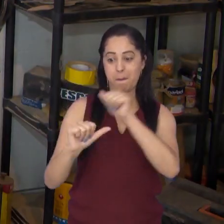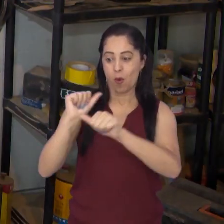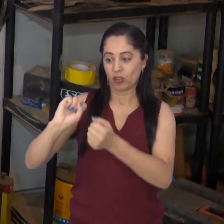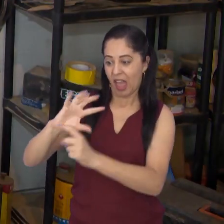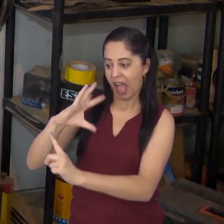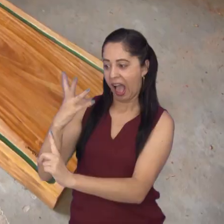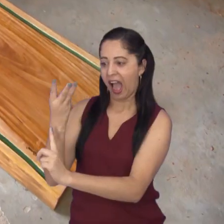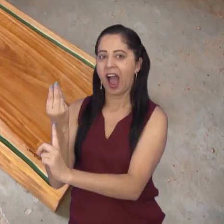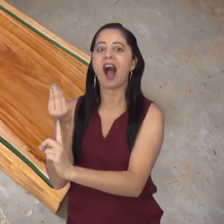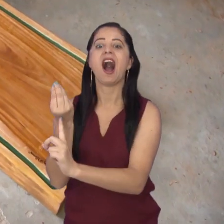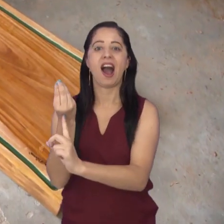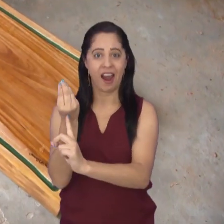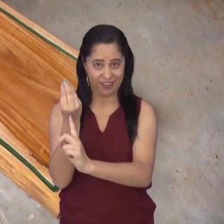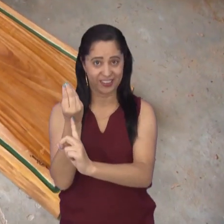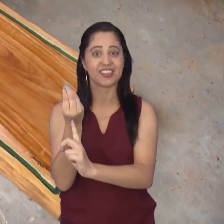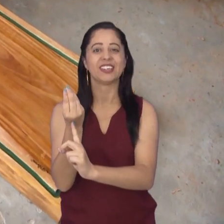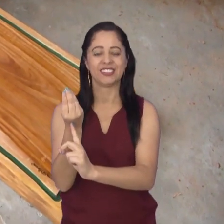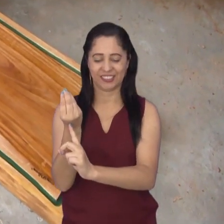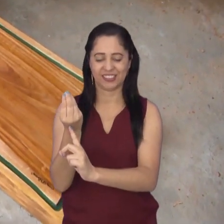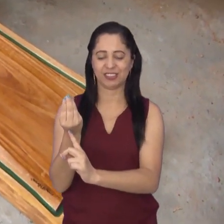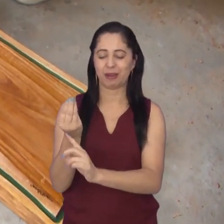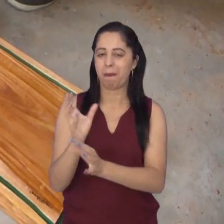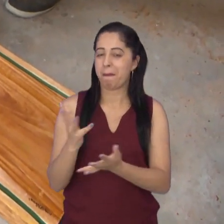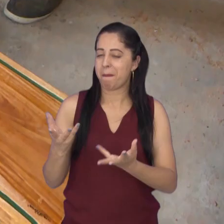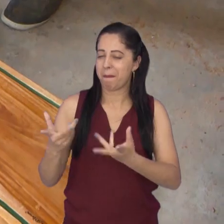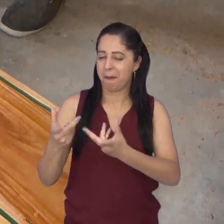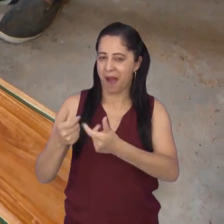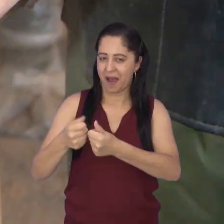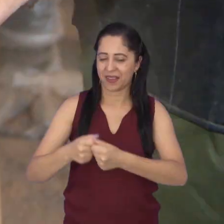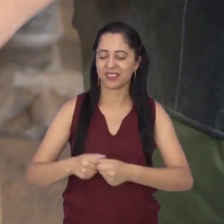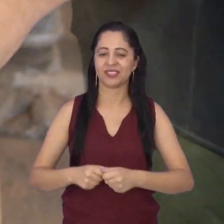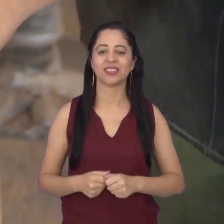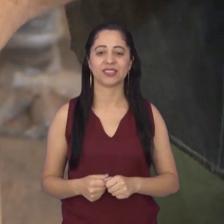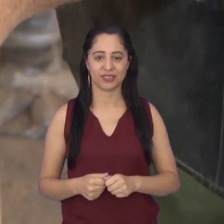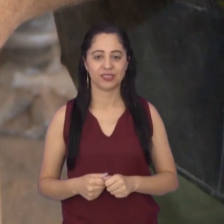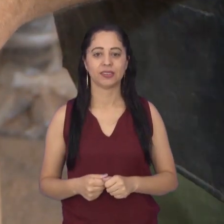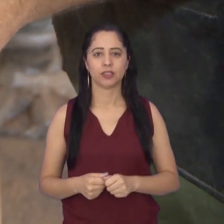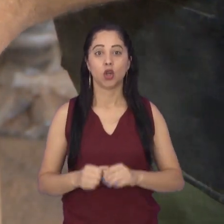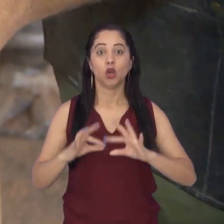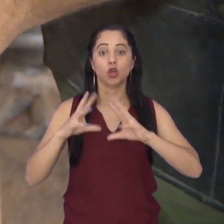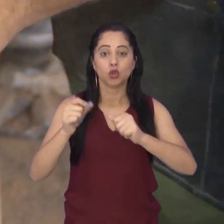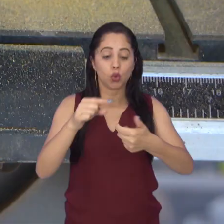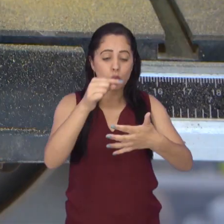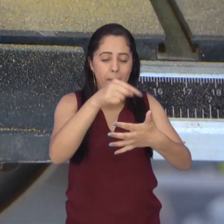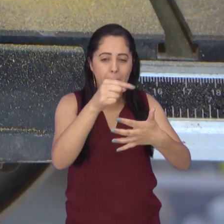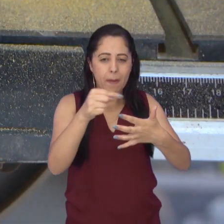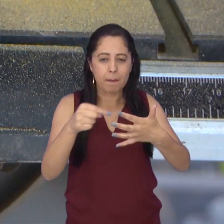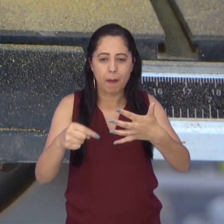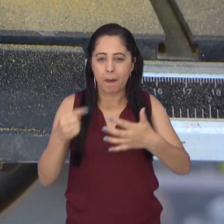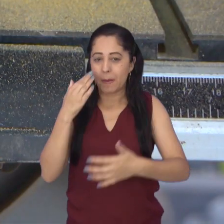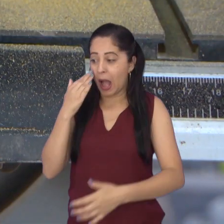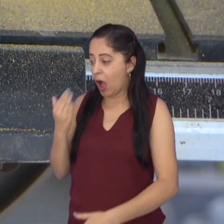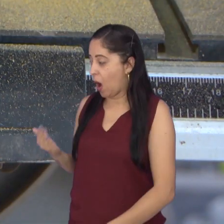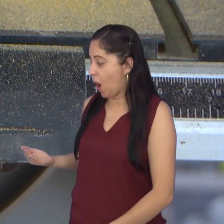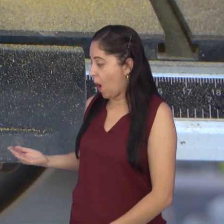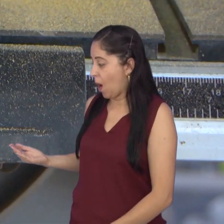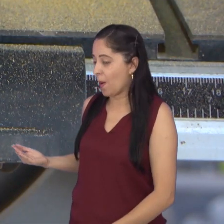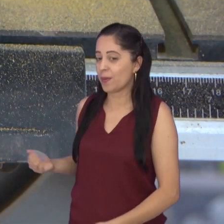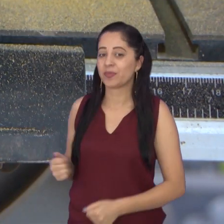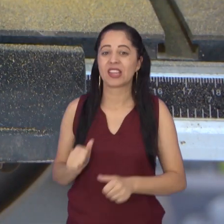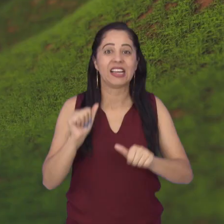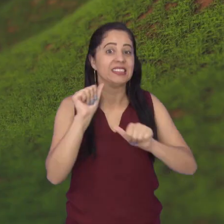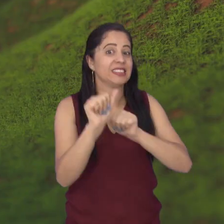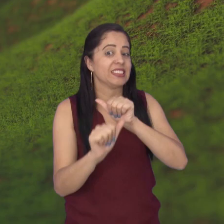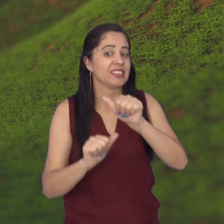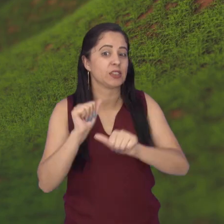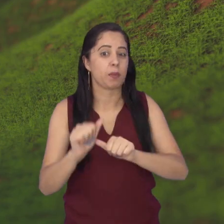ele resgata em verdadeiras obras de arte. As peças que passam por todo um processo de transformação